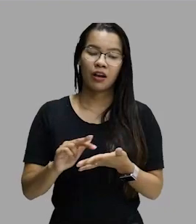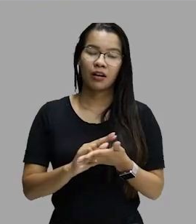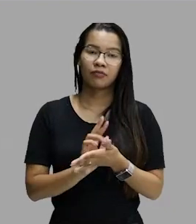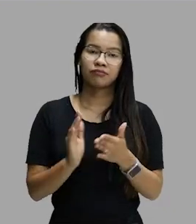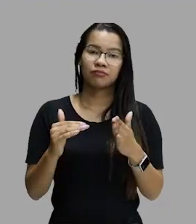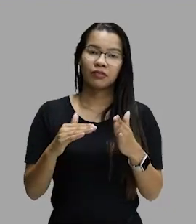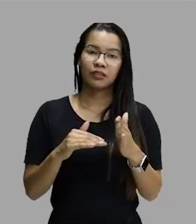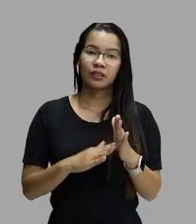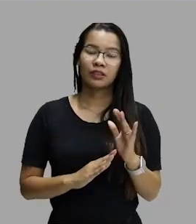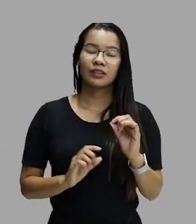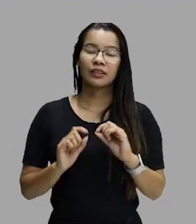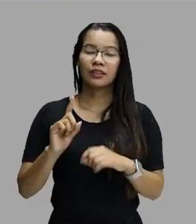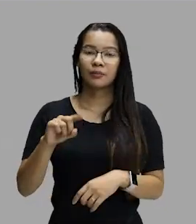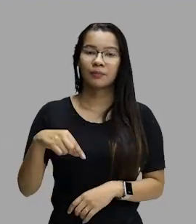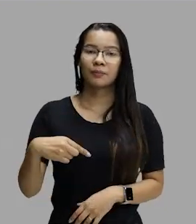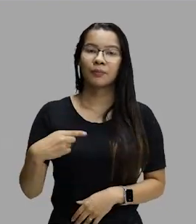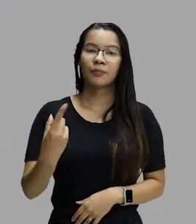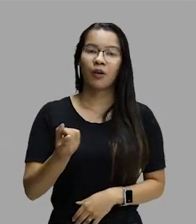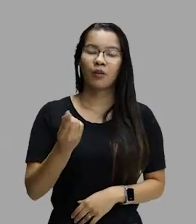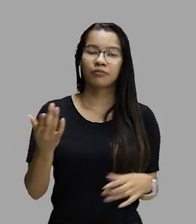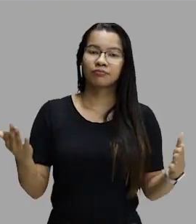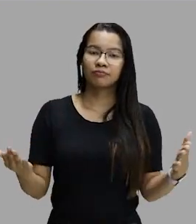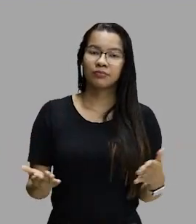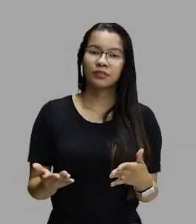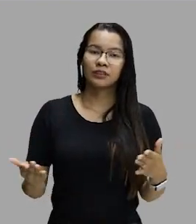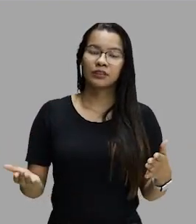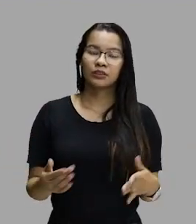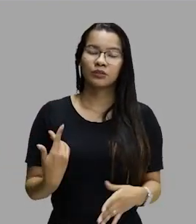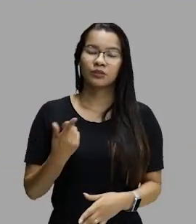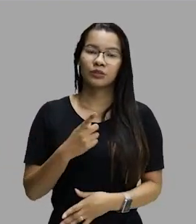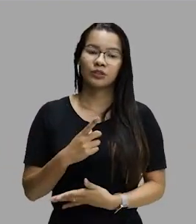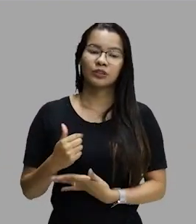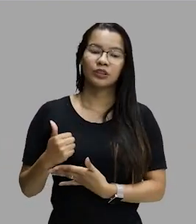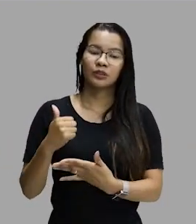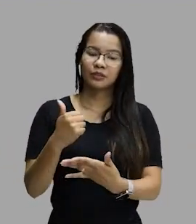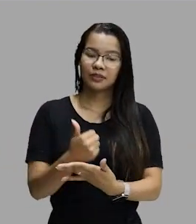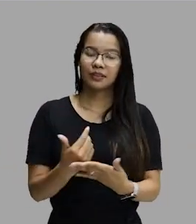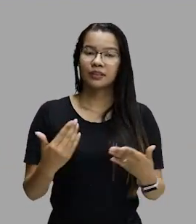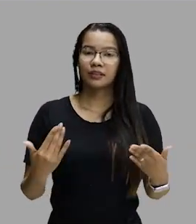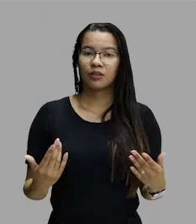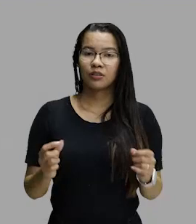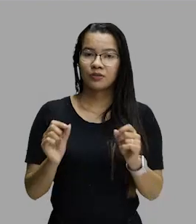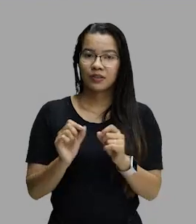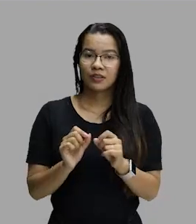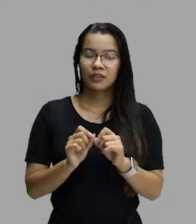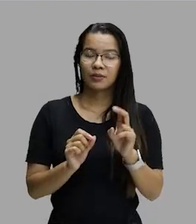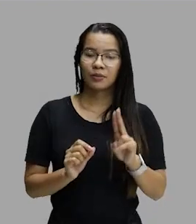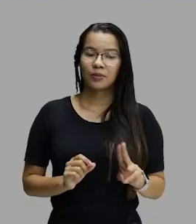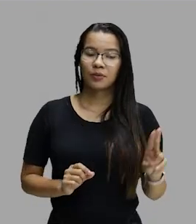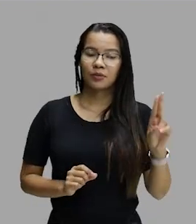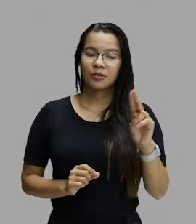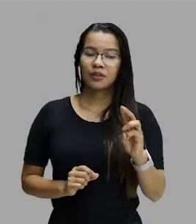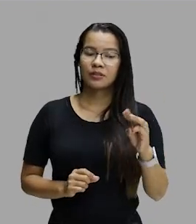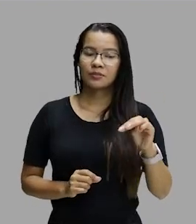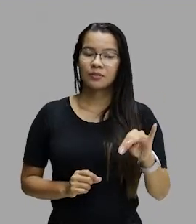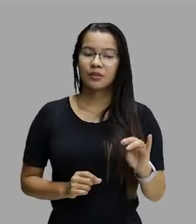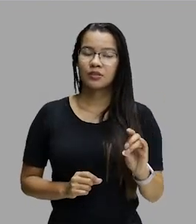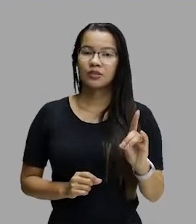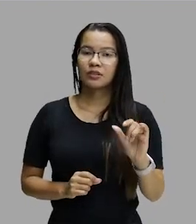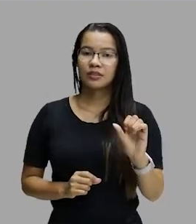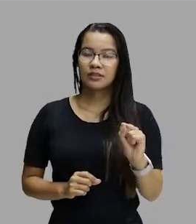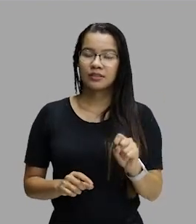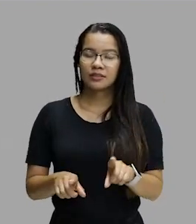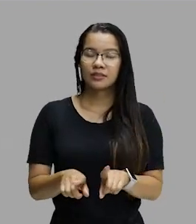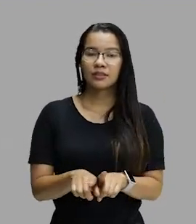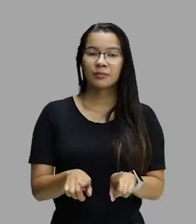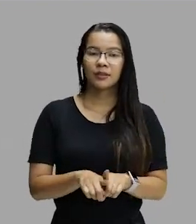pós-modernidade tem nos ajudado, tem nos apresentado, e assim nós vamos fazendo uso dessas mídias, dessas tecnologias, né? É